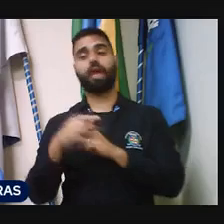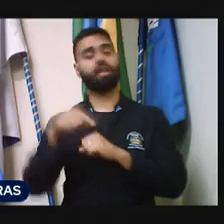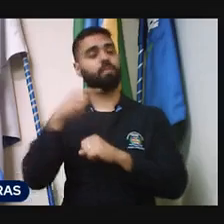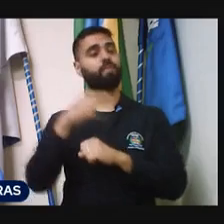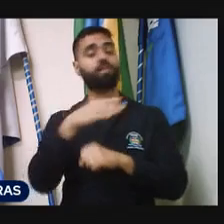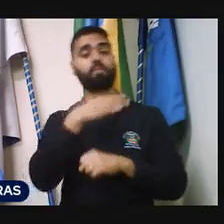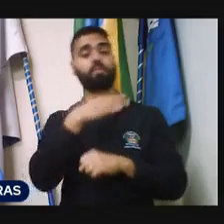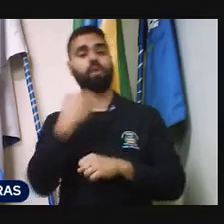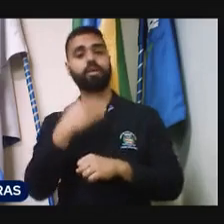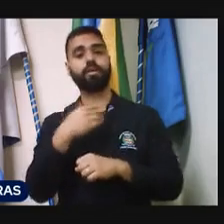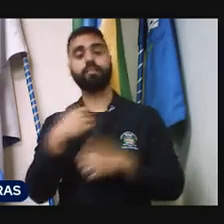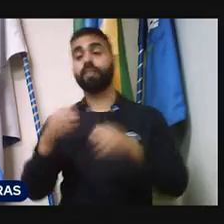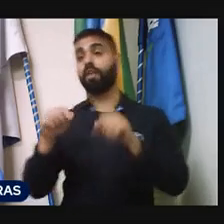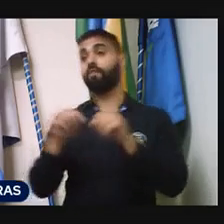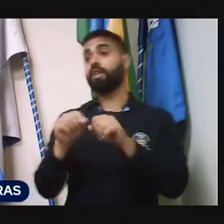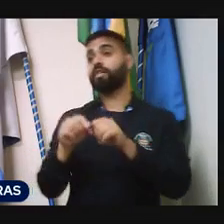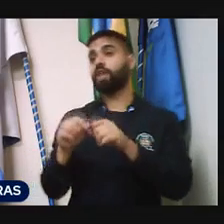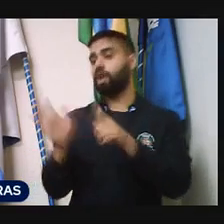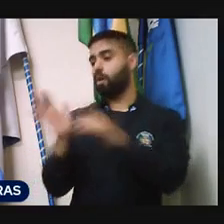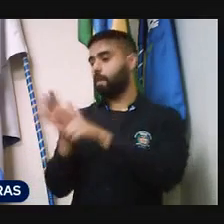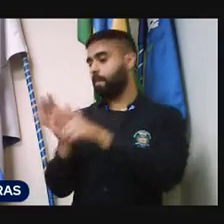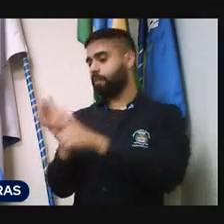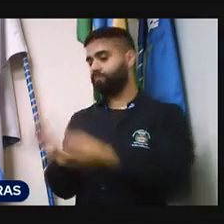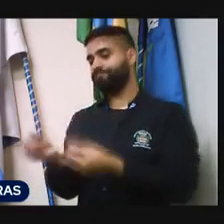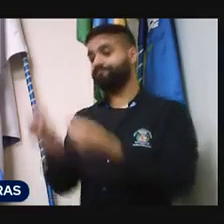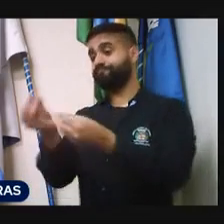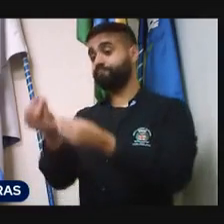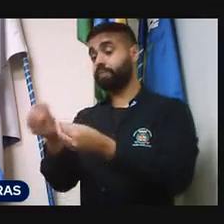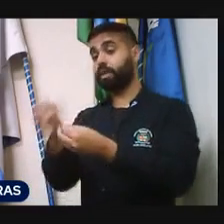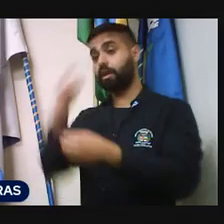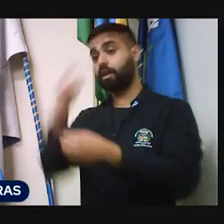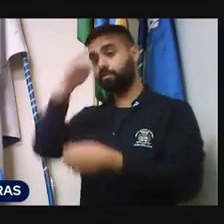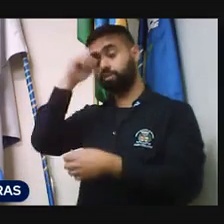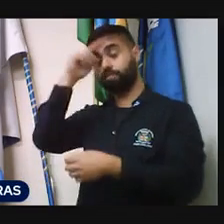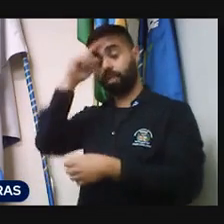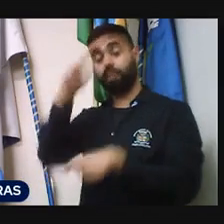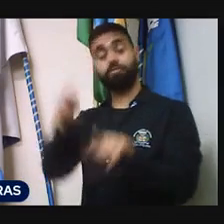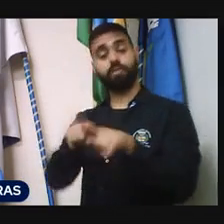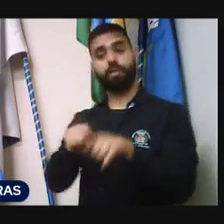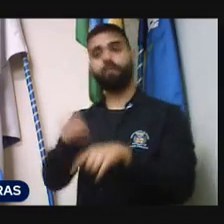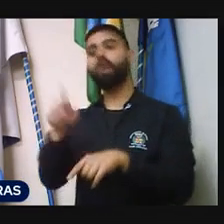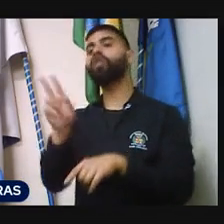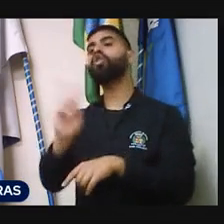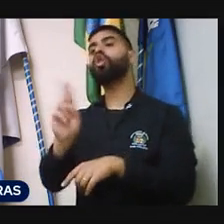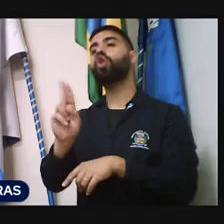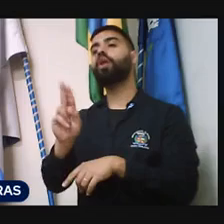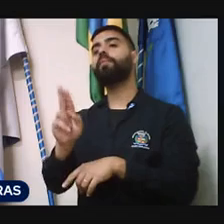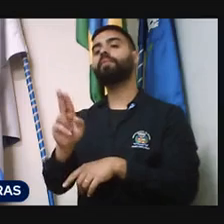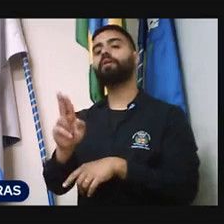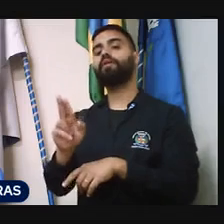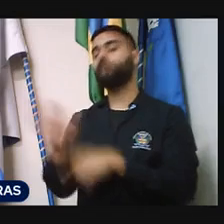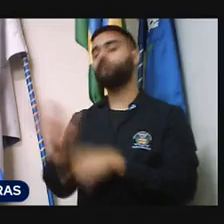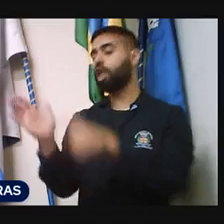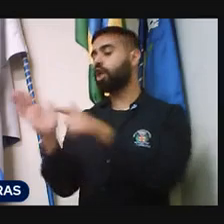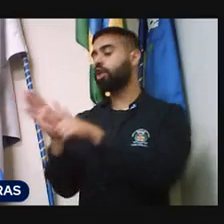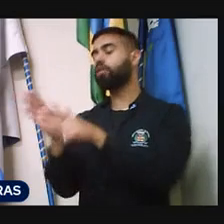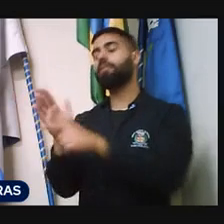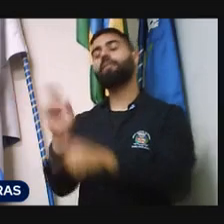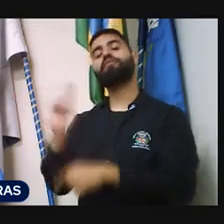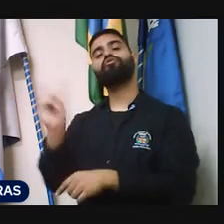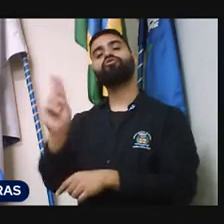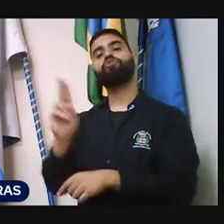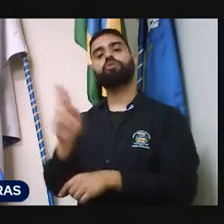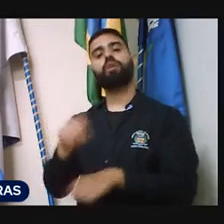cara dá vontade de fazer um termo aqui e entregar lá para a Unimed entregar lá postal escola o seu nome bota dá o seu nome e seu CPF